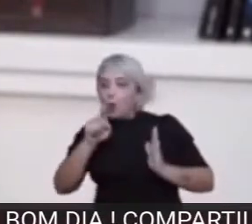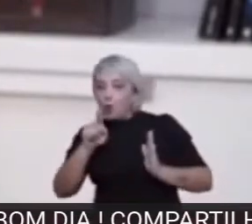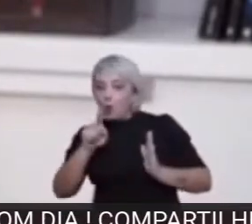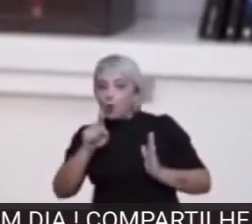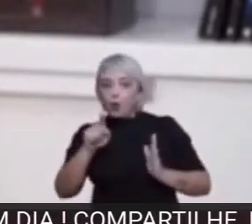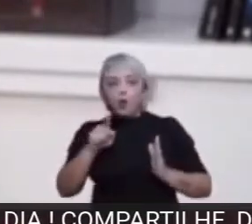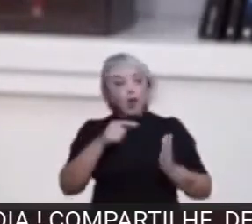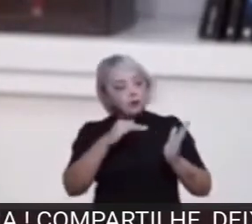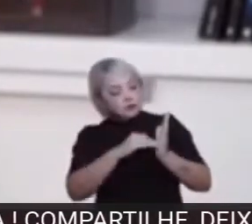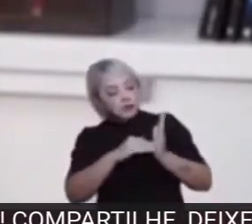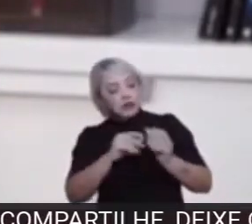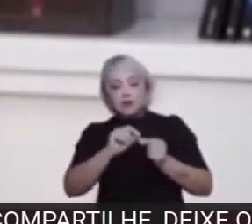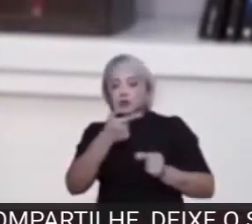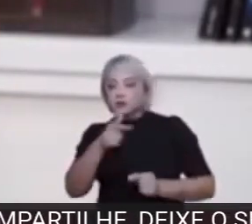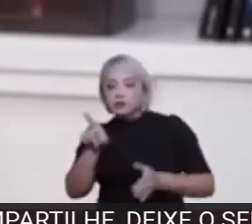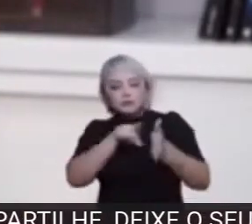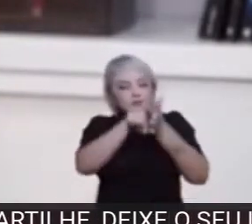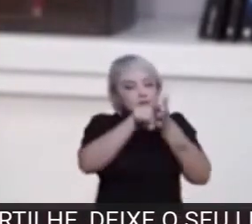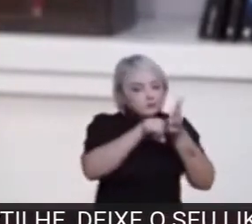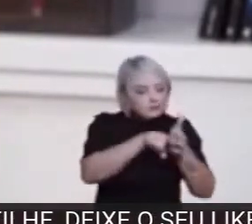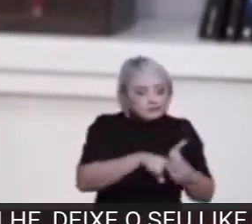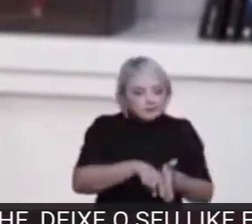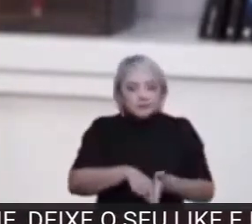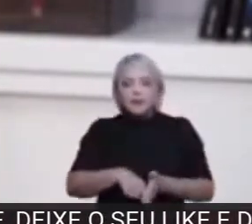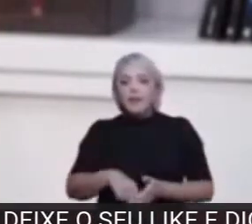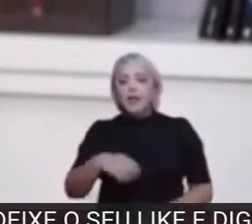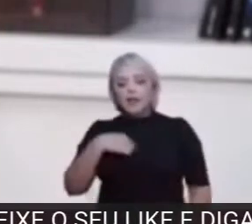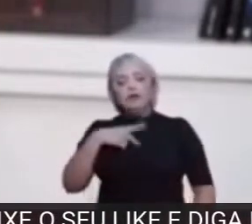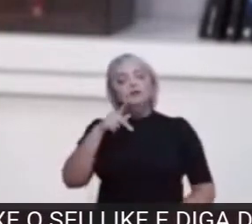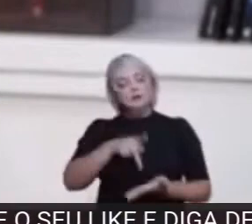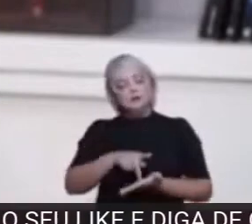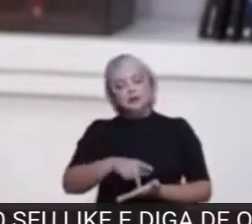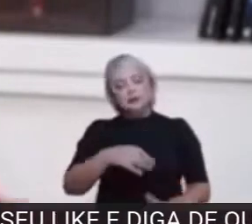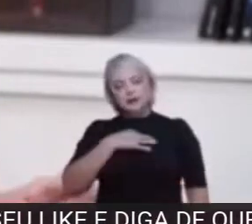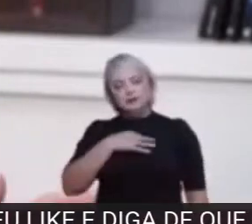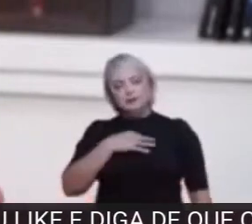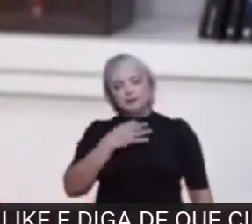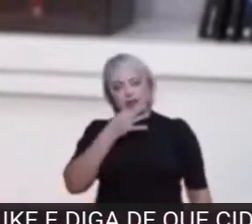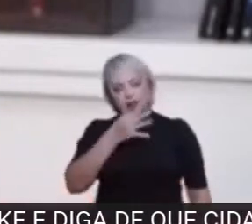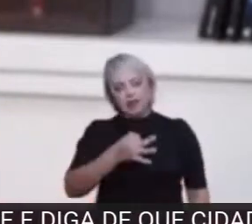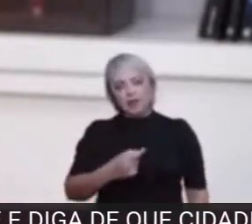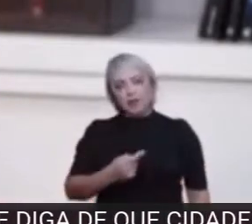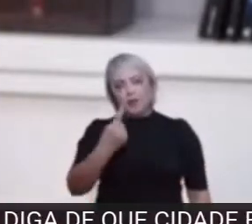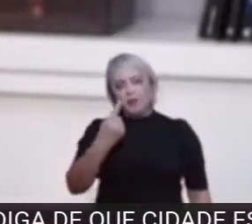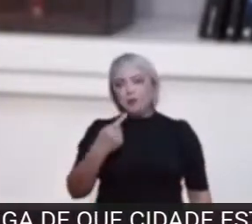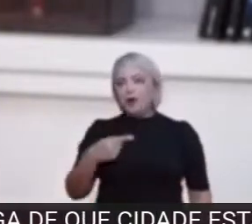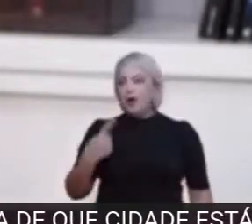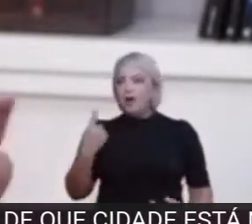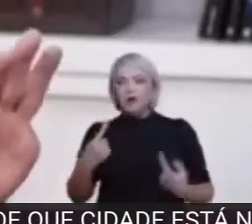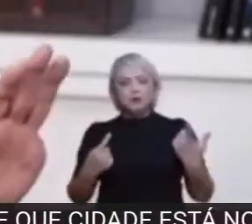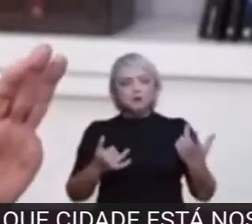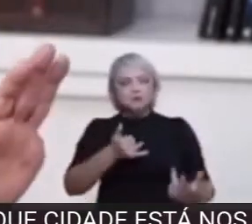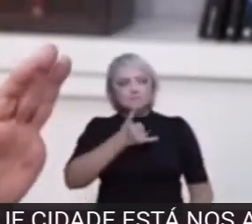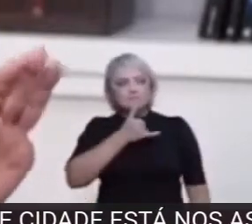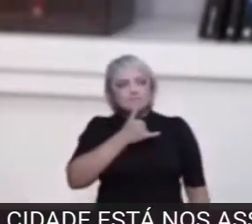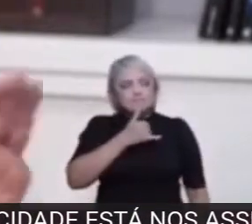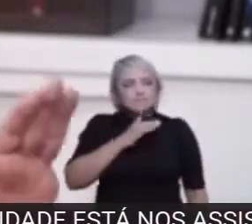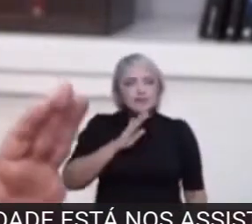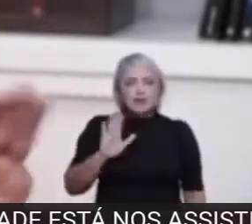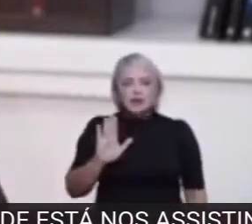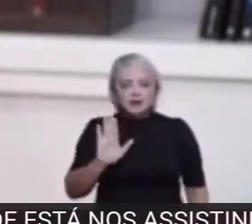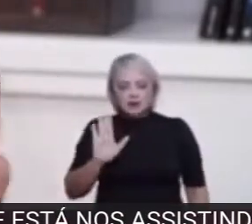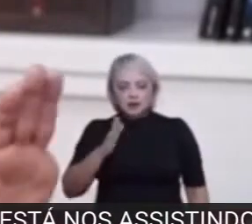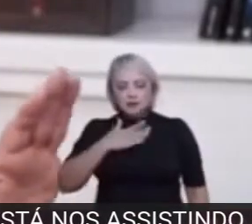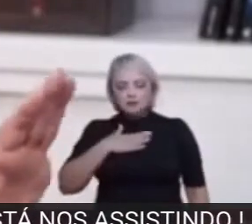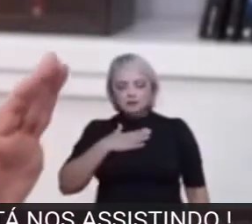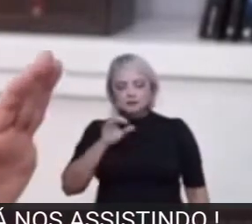pessoas. Eu, sinceramente, eu posso ter uma ou outra frustração, sabe? Não no meu caso, não